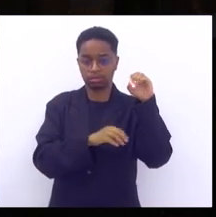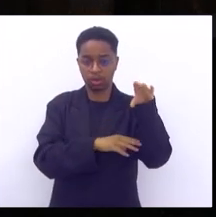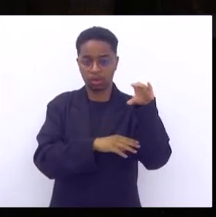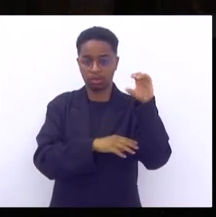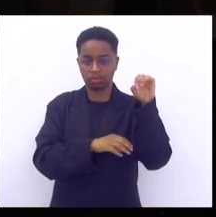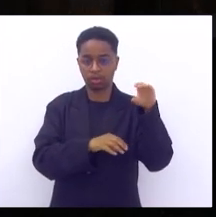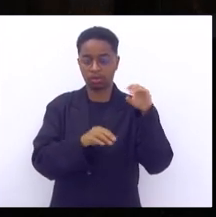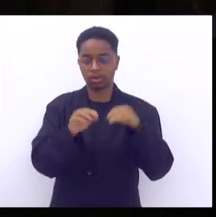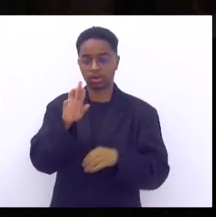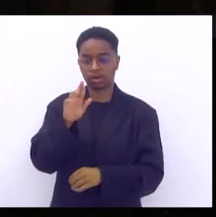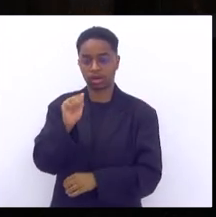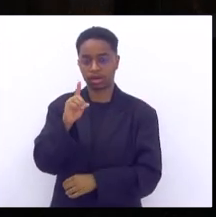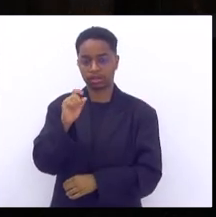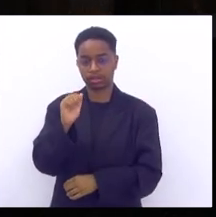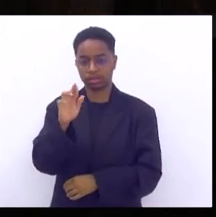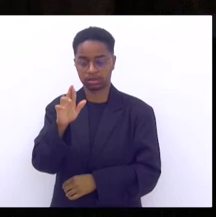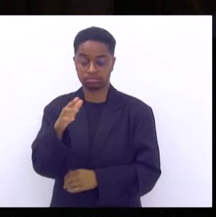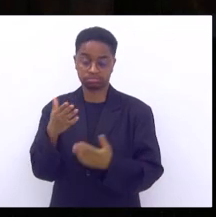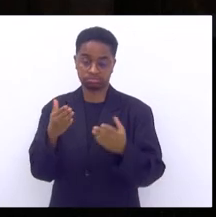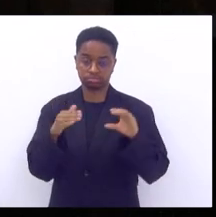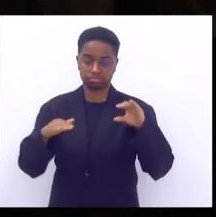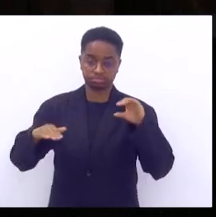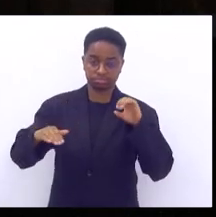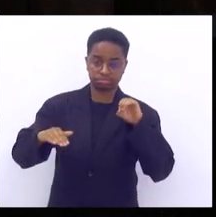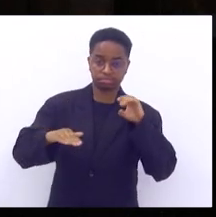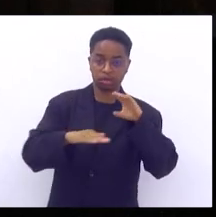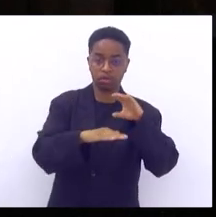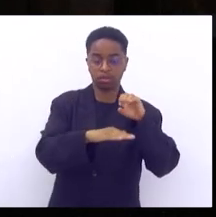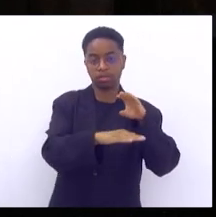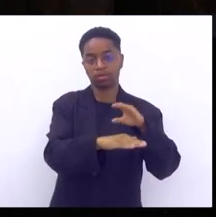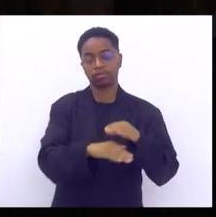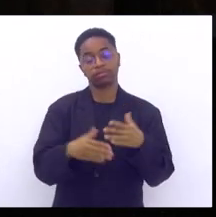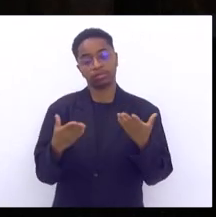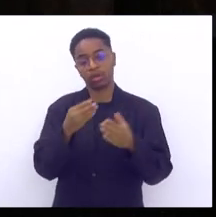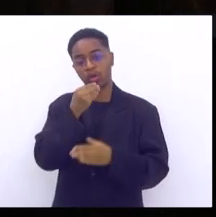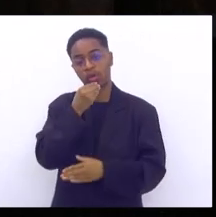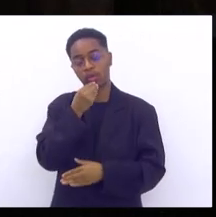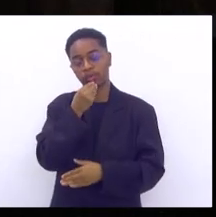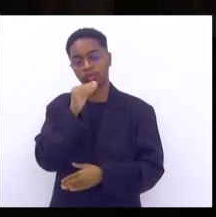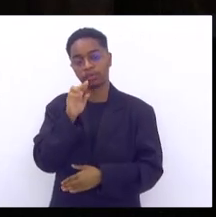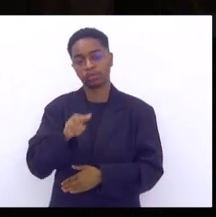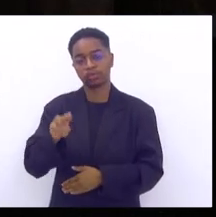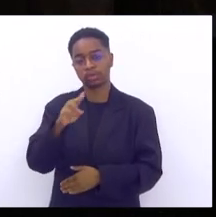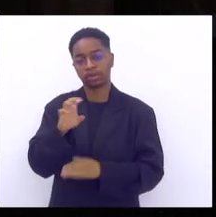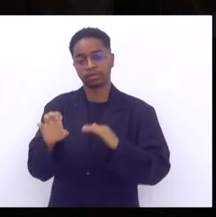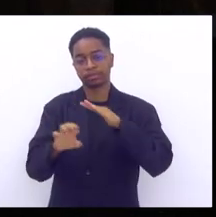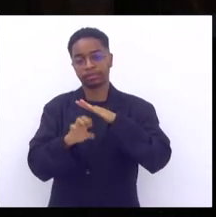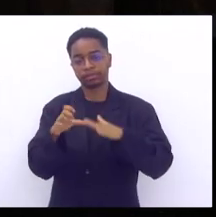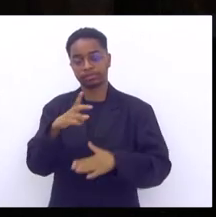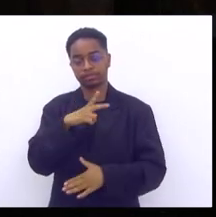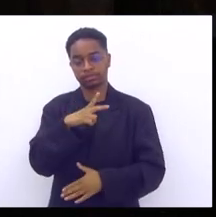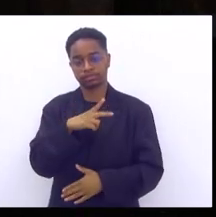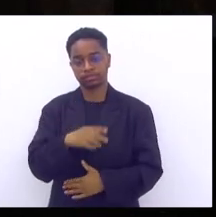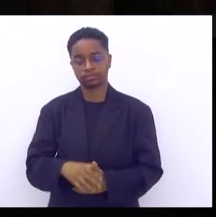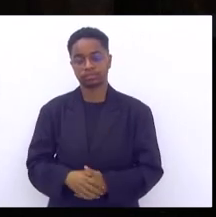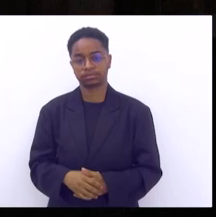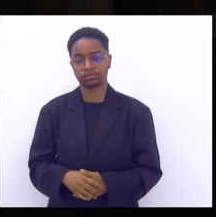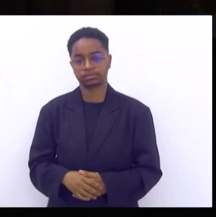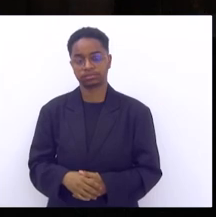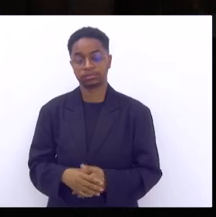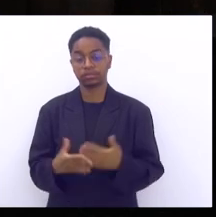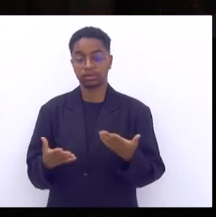radares. E, evidentemente, com a iniciativa privada. Se cada radar,